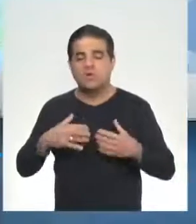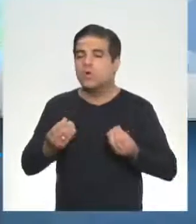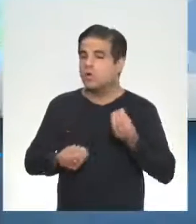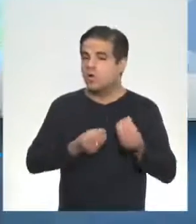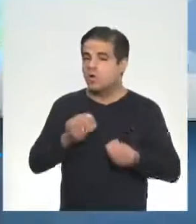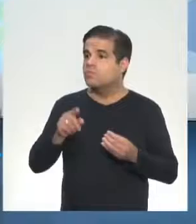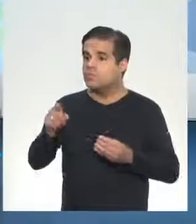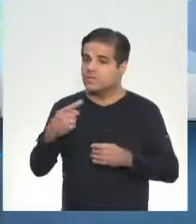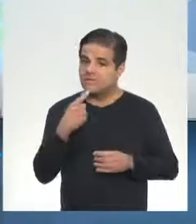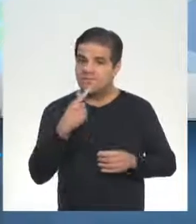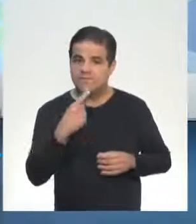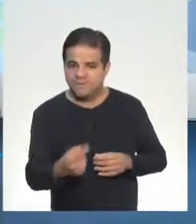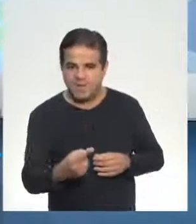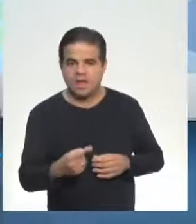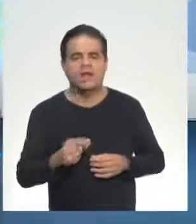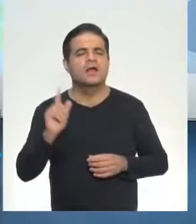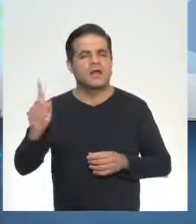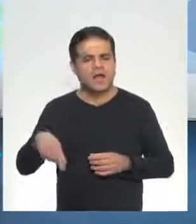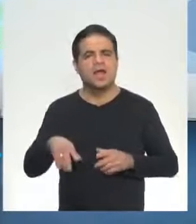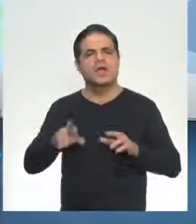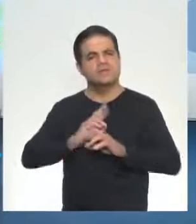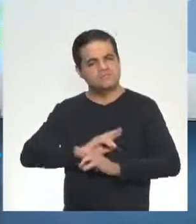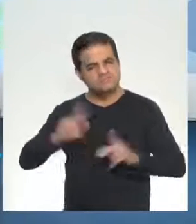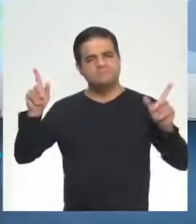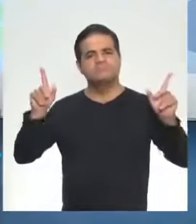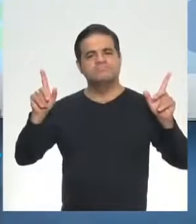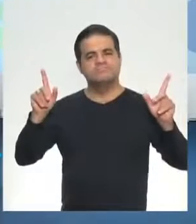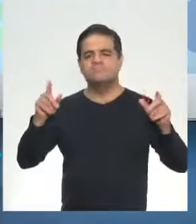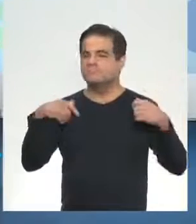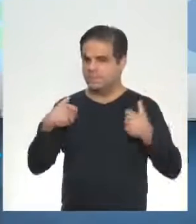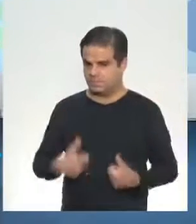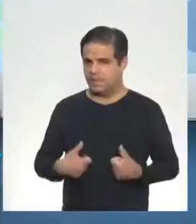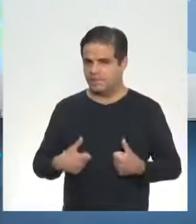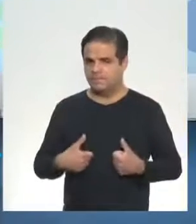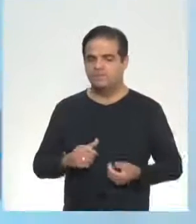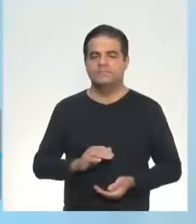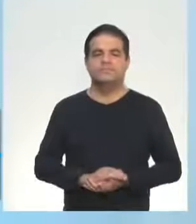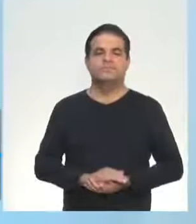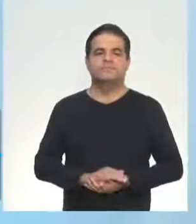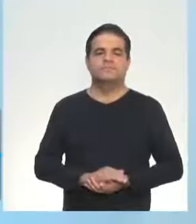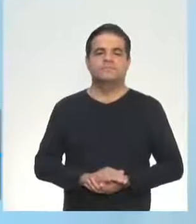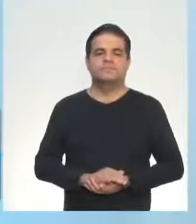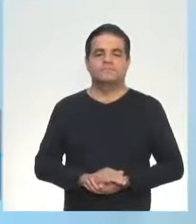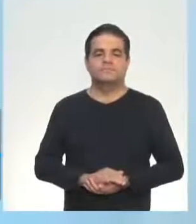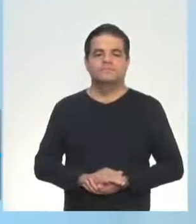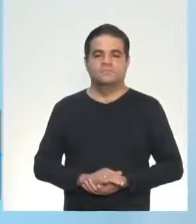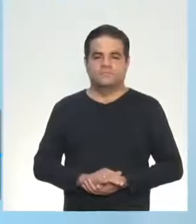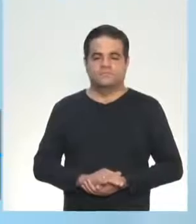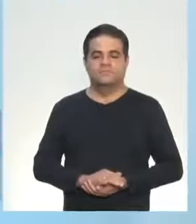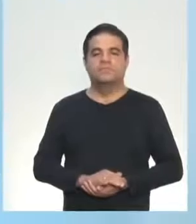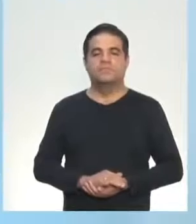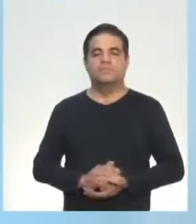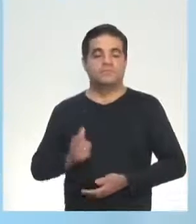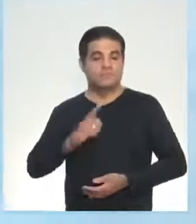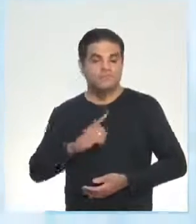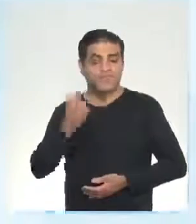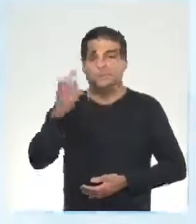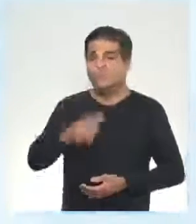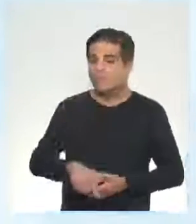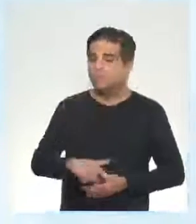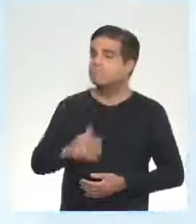como você diz, não o que você diz, que faz a diferença, né? Muito bem. Temos aí um outro